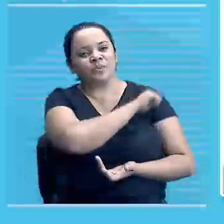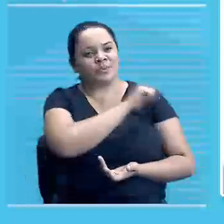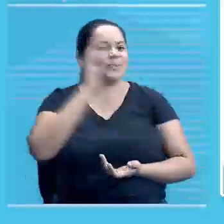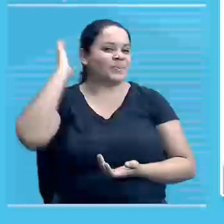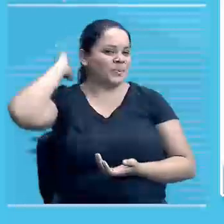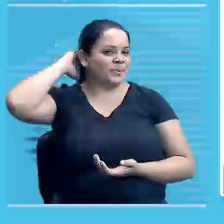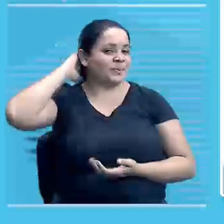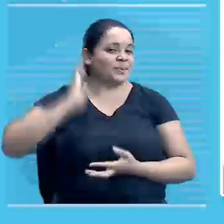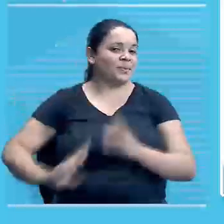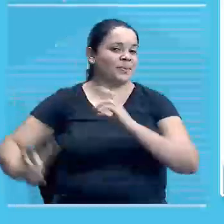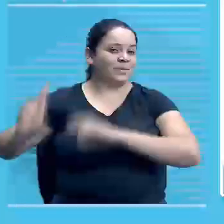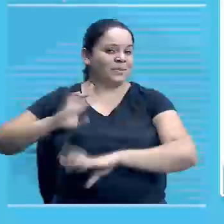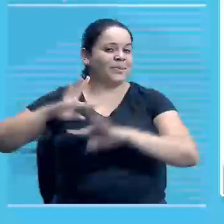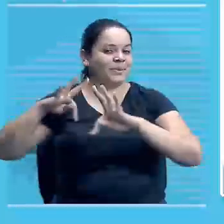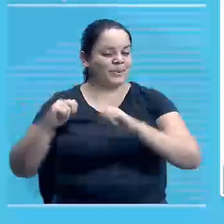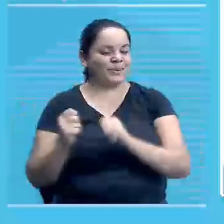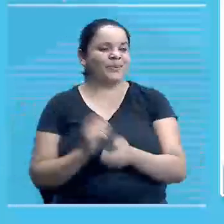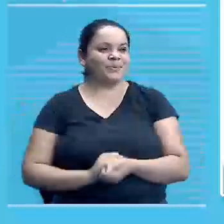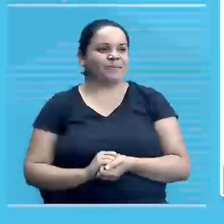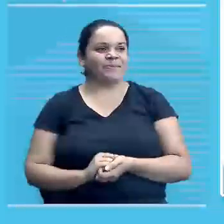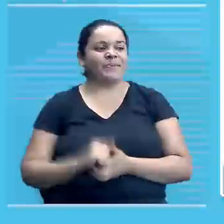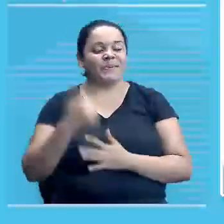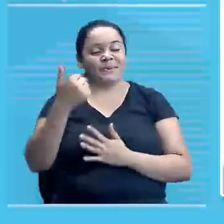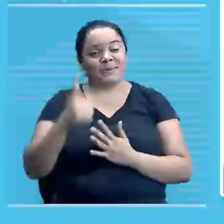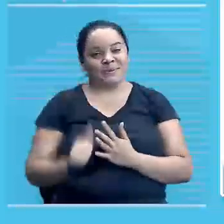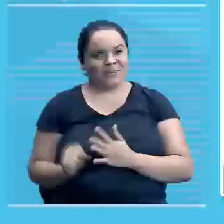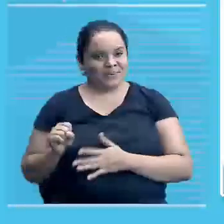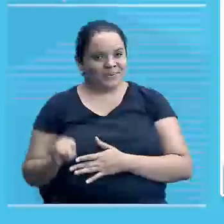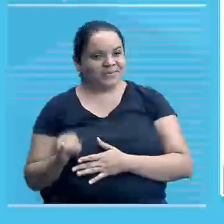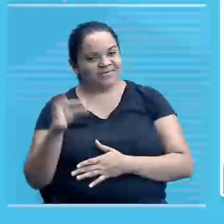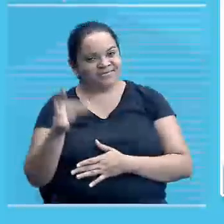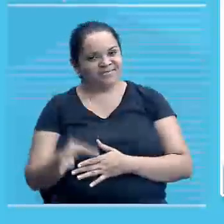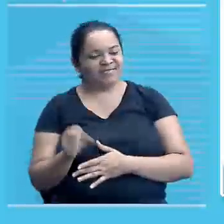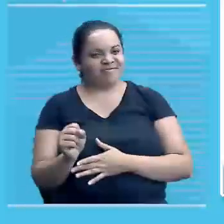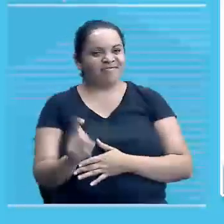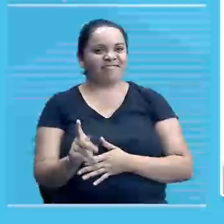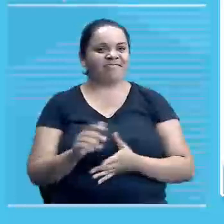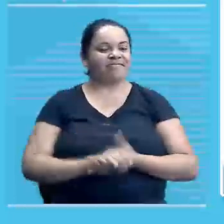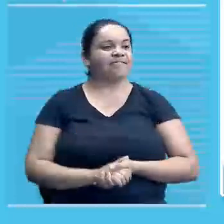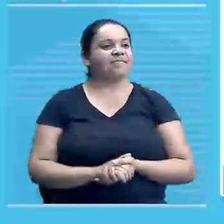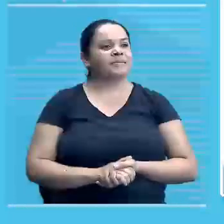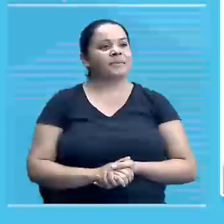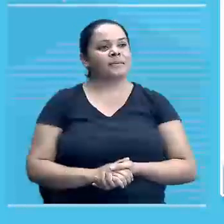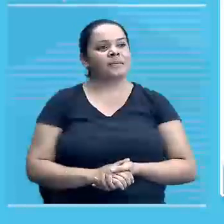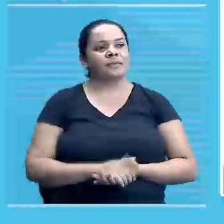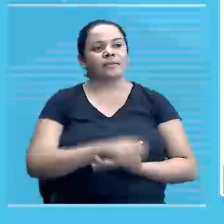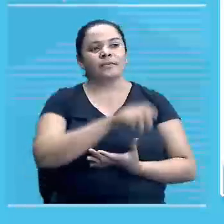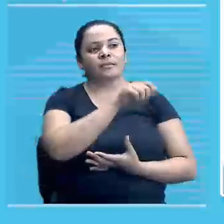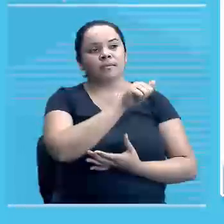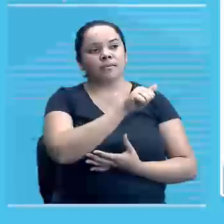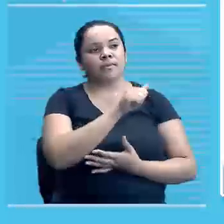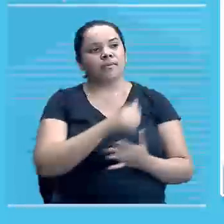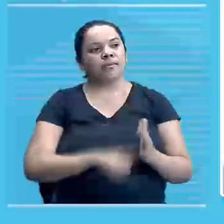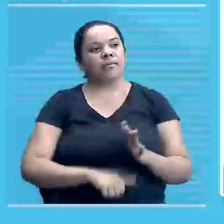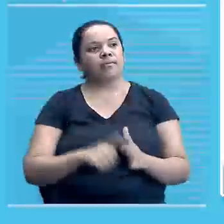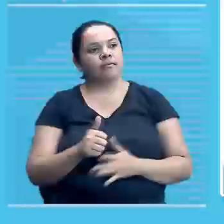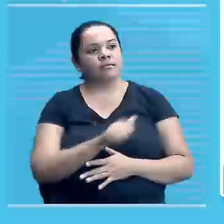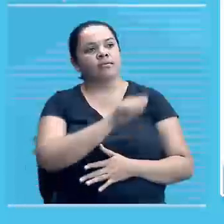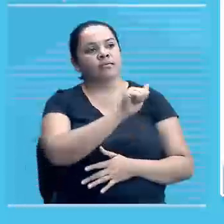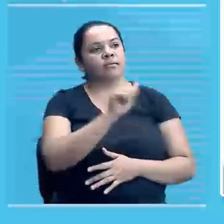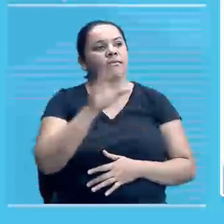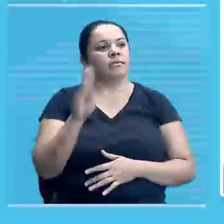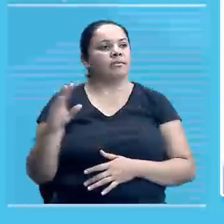está correto. Bora lá, letra A, bora primeiro identificar os coeficientes. Na letra A,